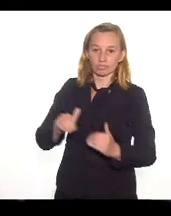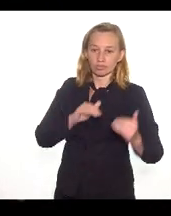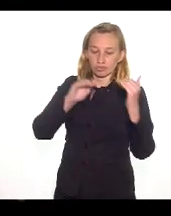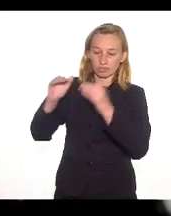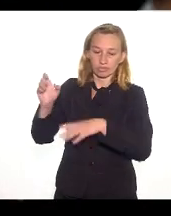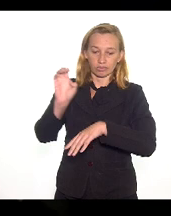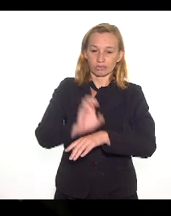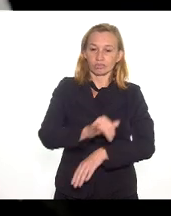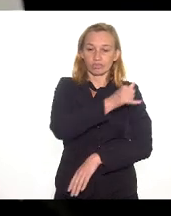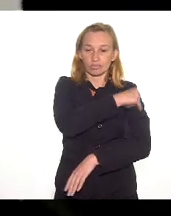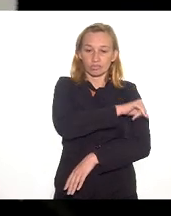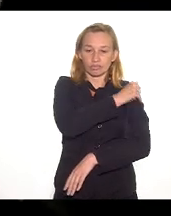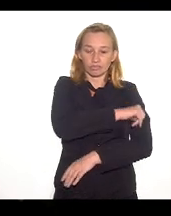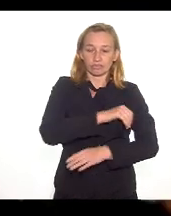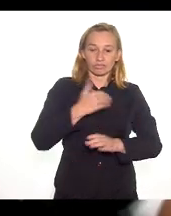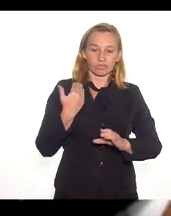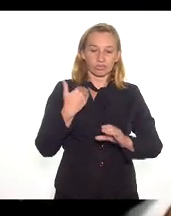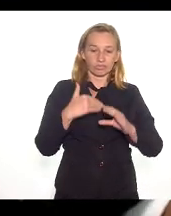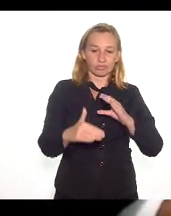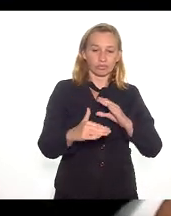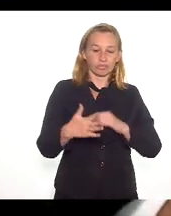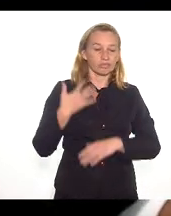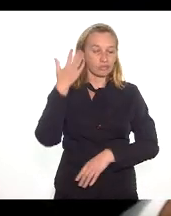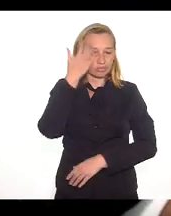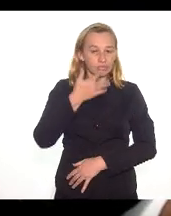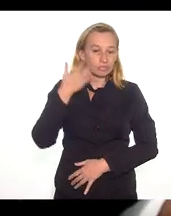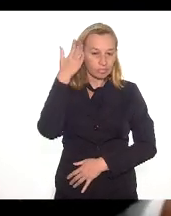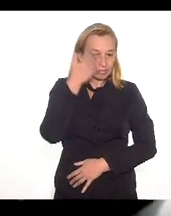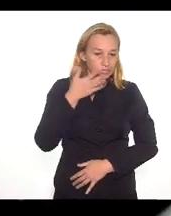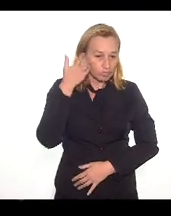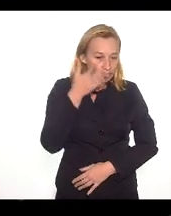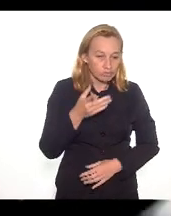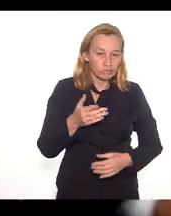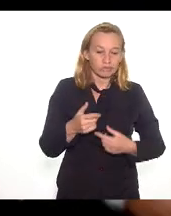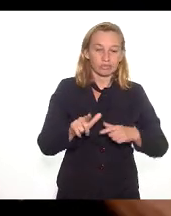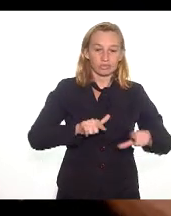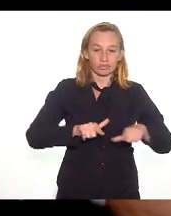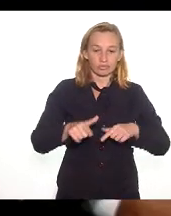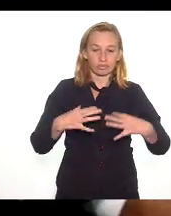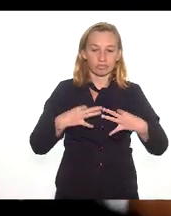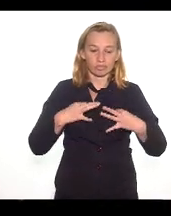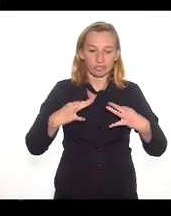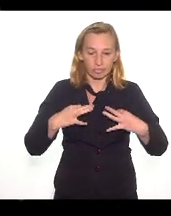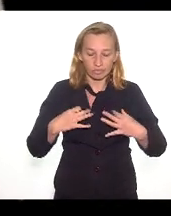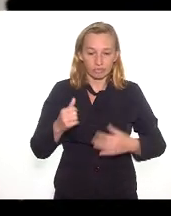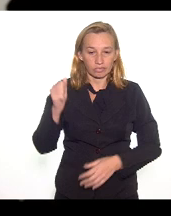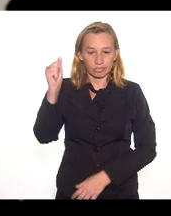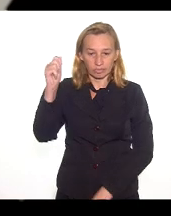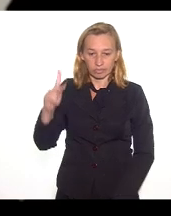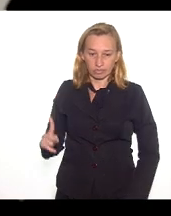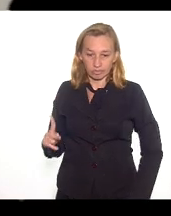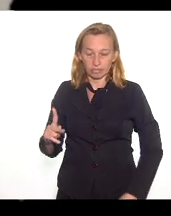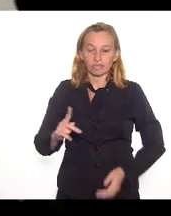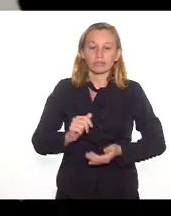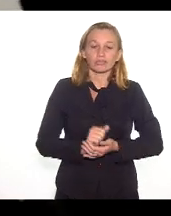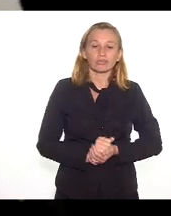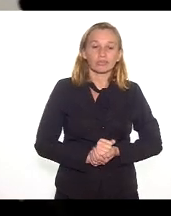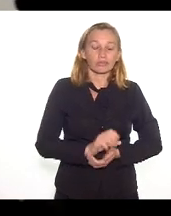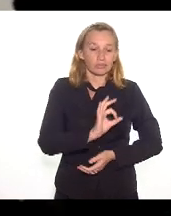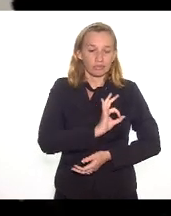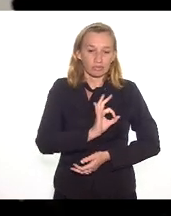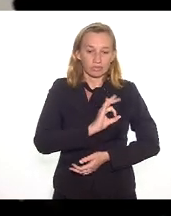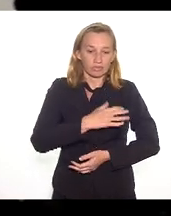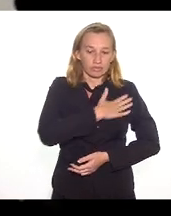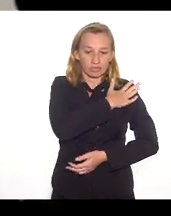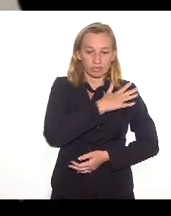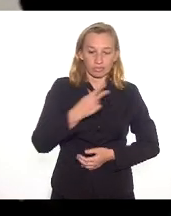do Estado do Rio de Janeiro o envio de mensagem dispondo sobre o serviço voluntário aposentados, de aposentados da Polícia Civil, na forma